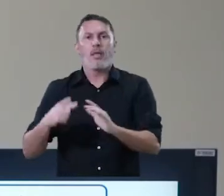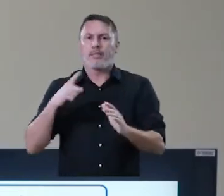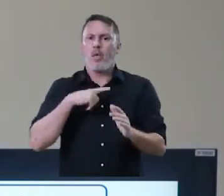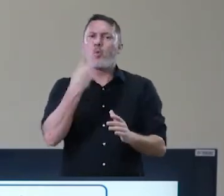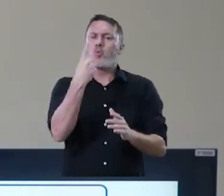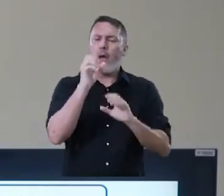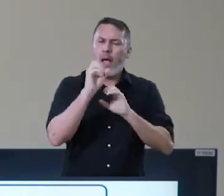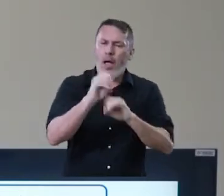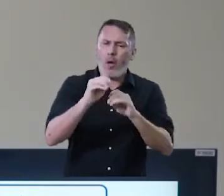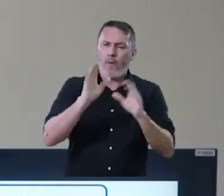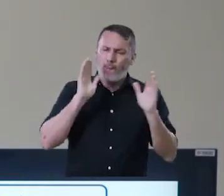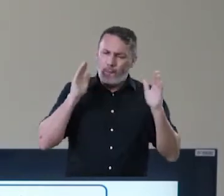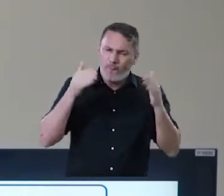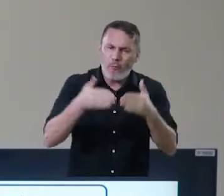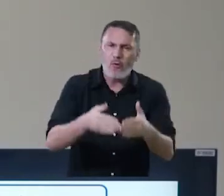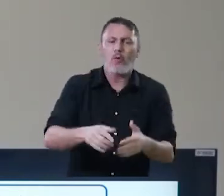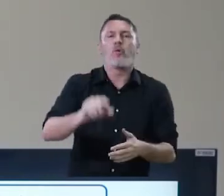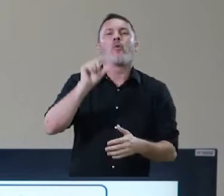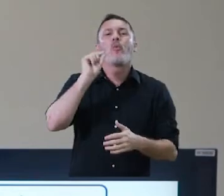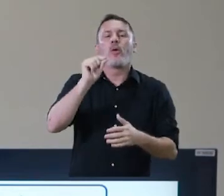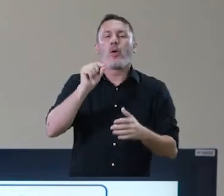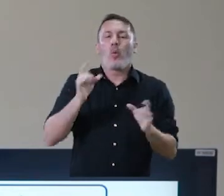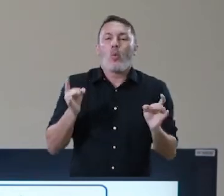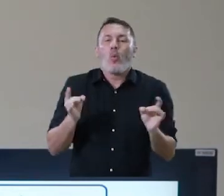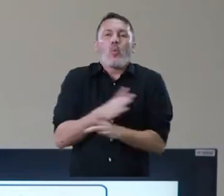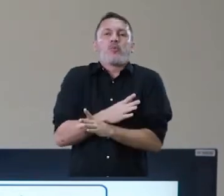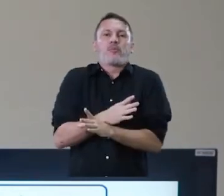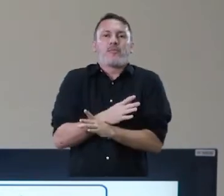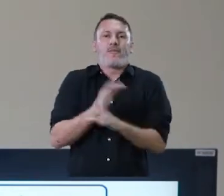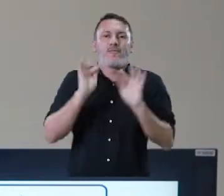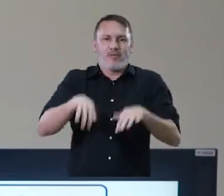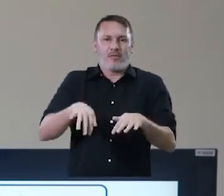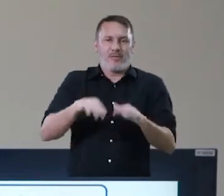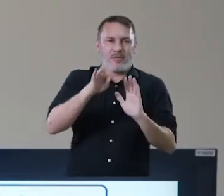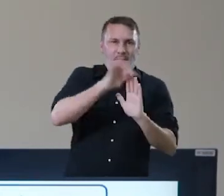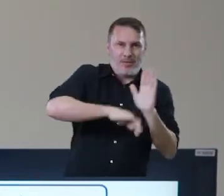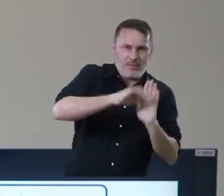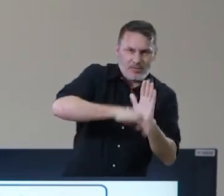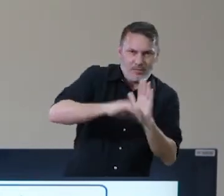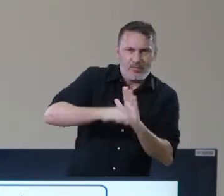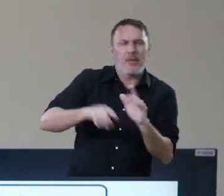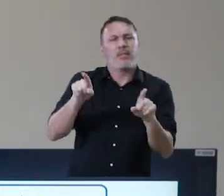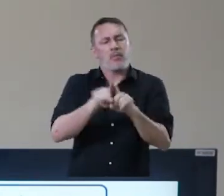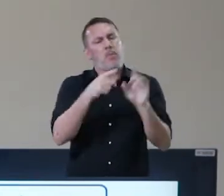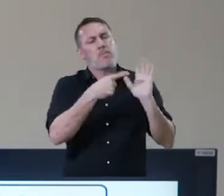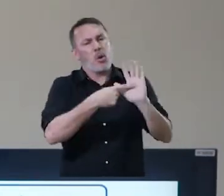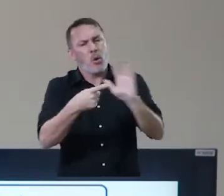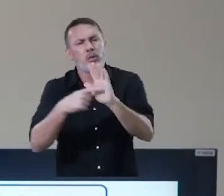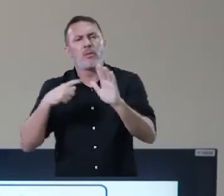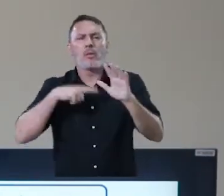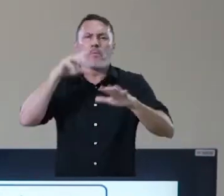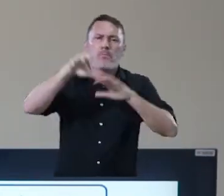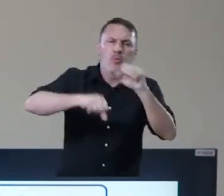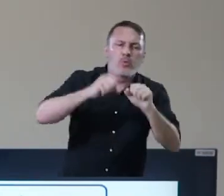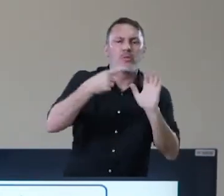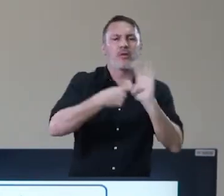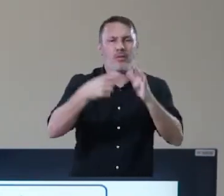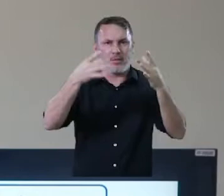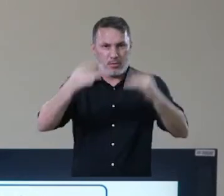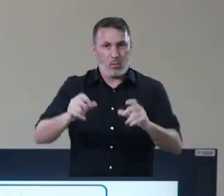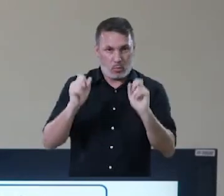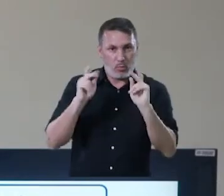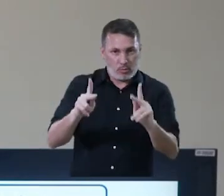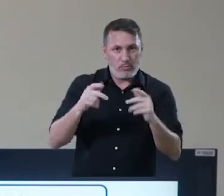aula exclusiva sobre o parágrafo da conclusão, e vou mostrar para vocês cada elemento, o que busca em